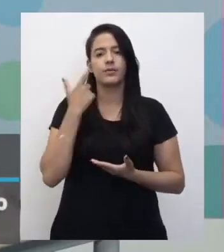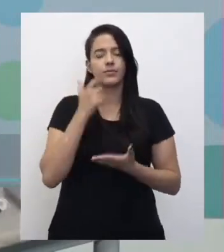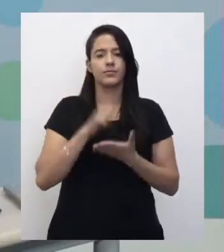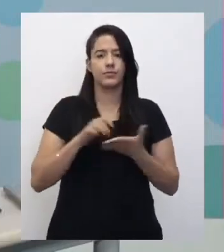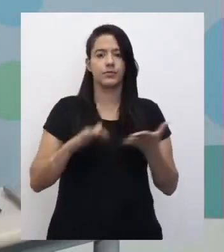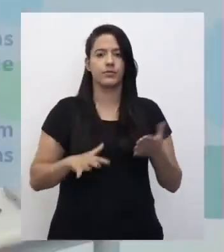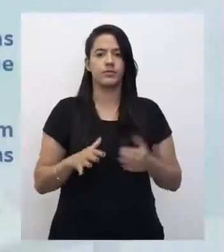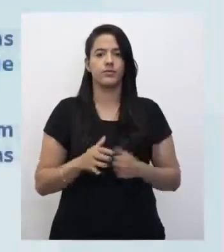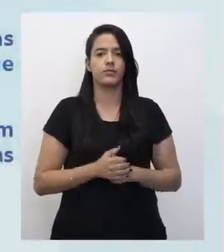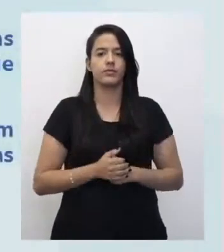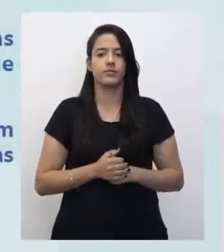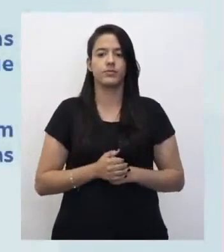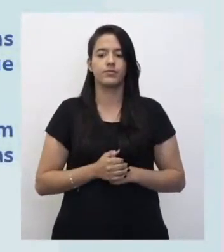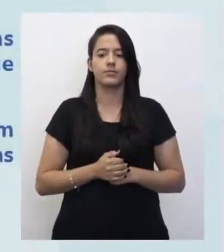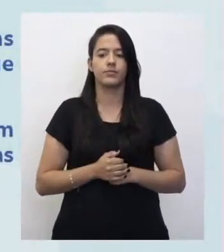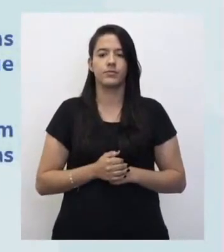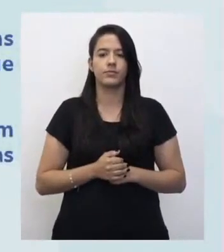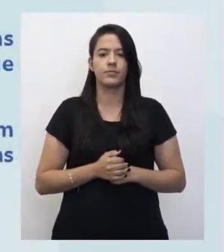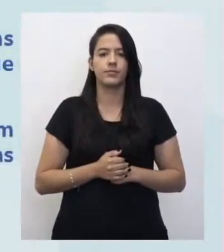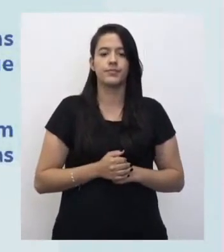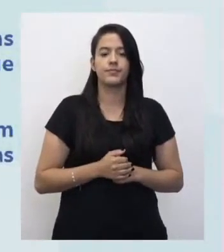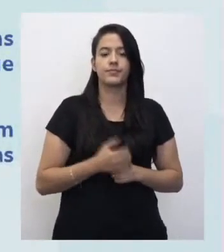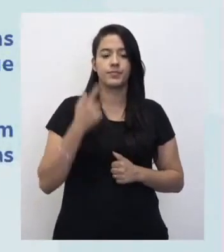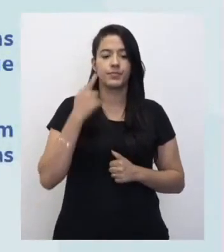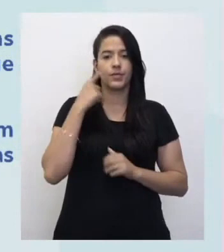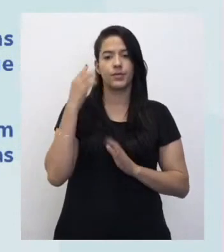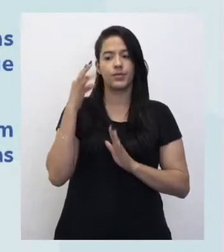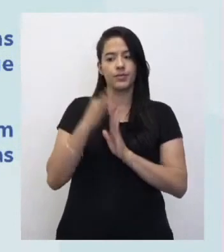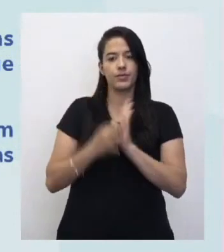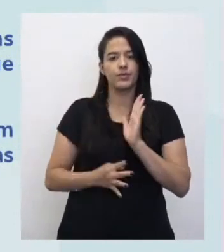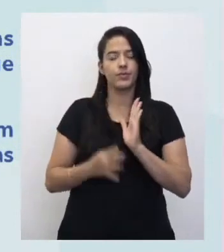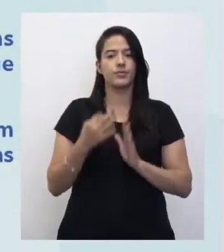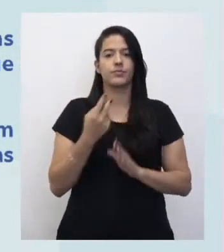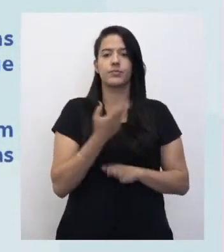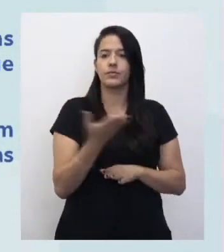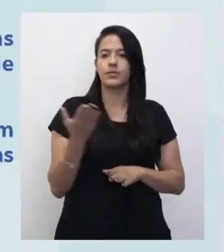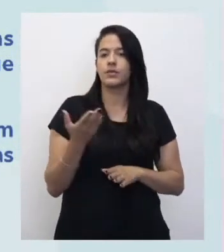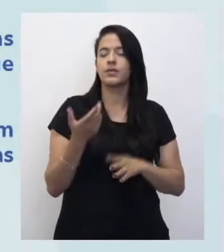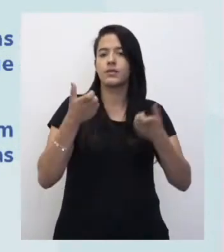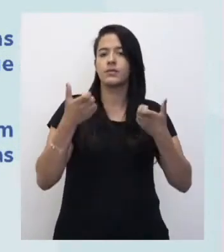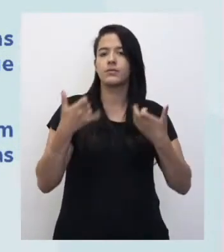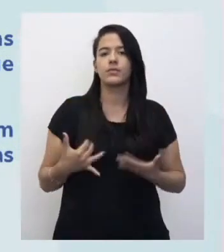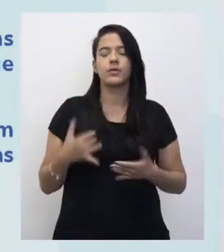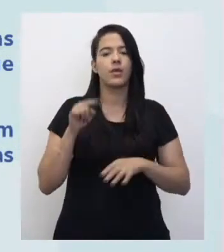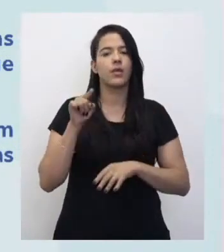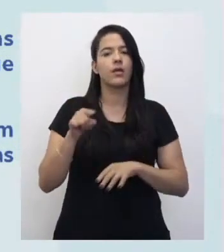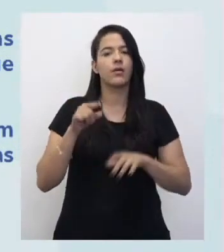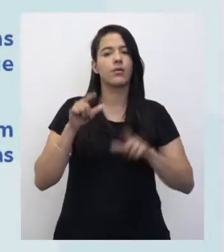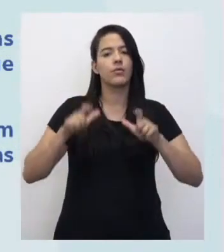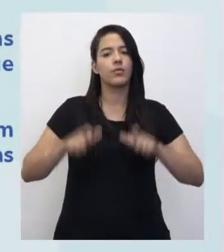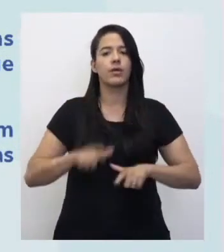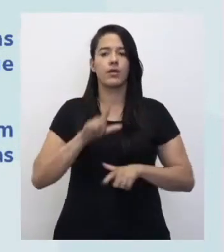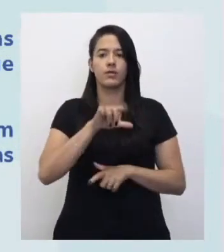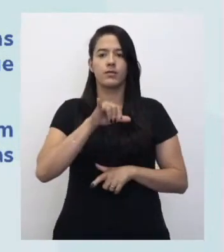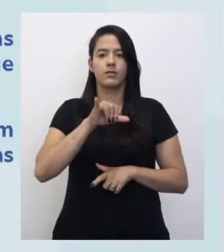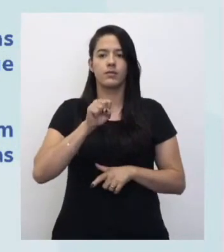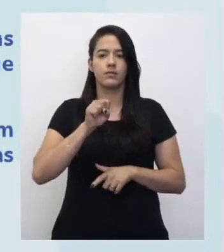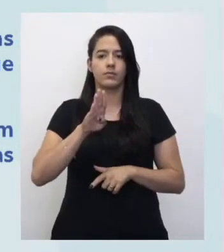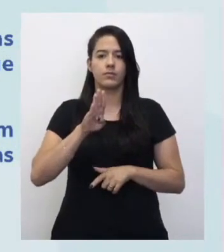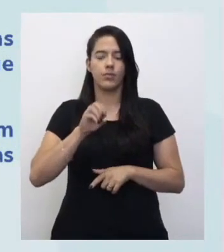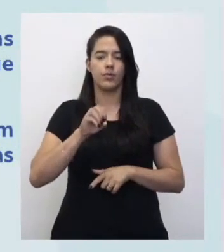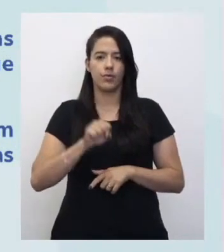atividade. O texto que acabamos de ler traz o relato de um mercador de Lisboa, que descreve a rota